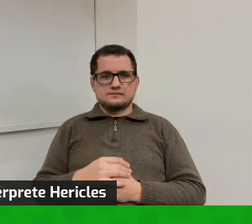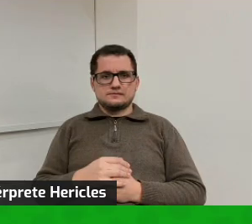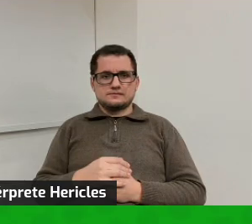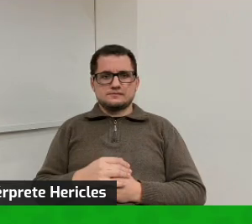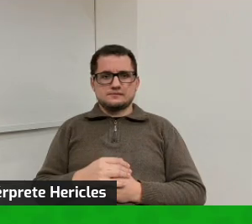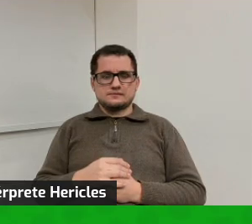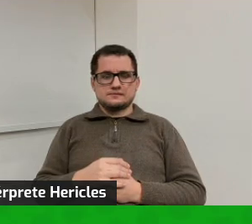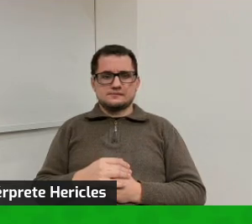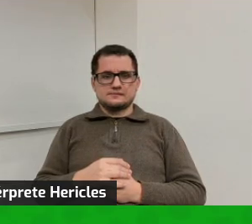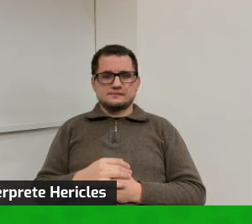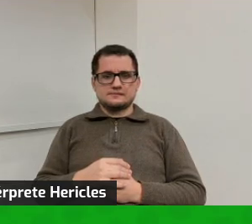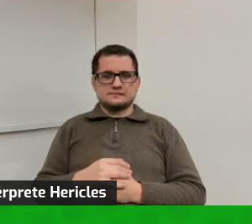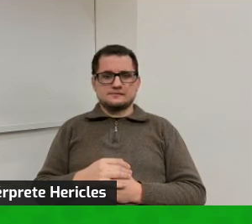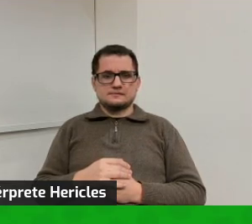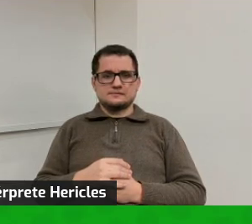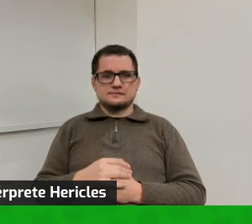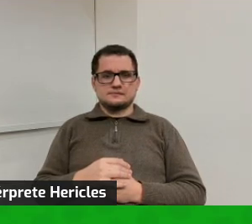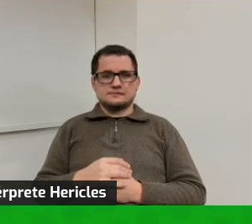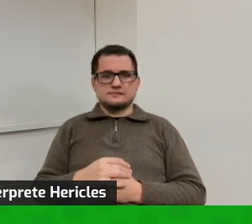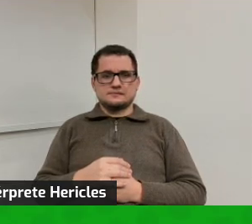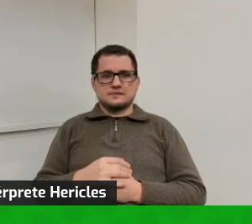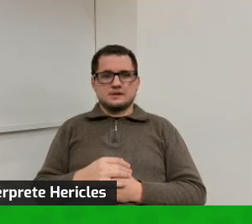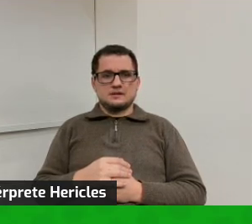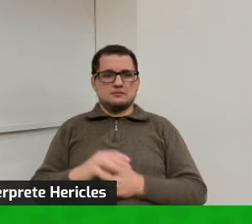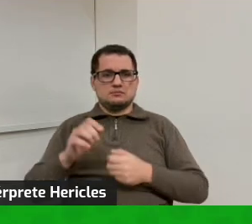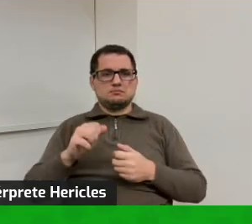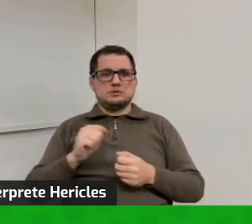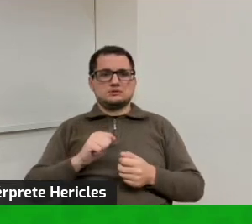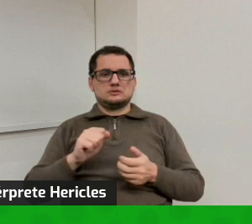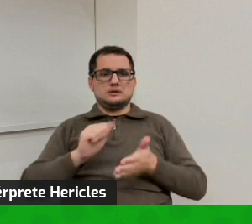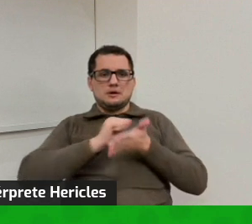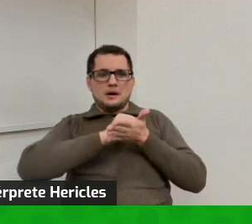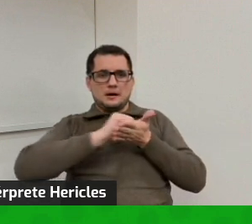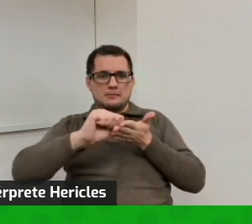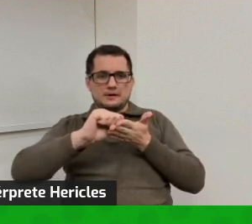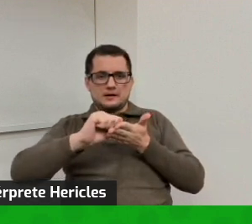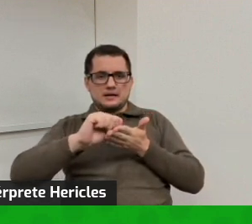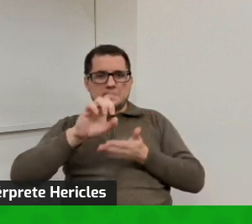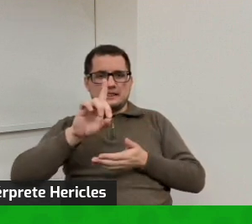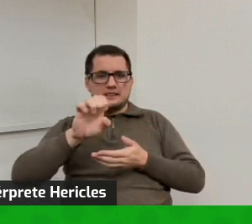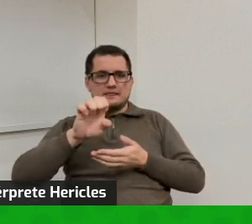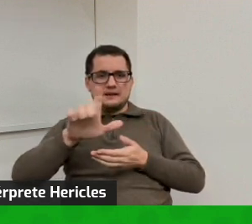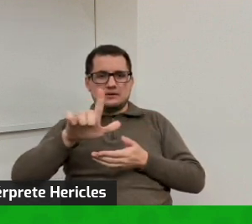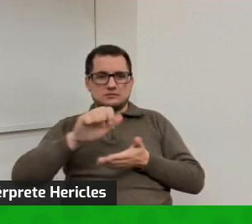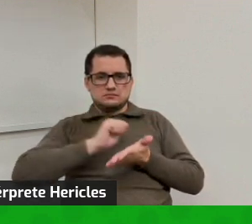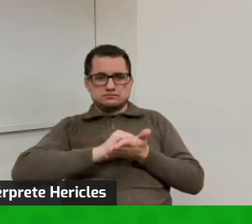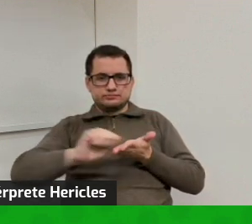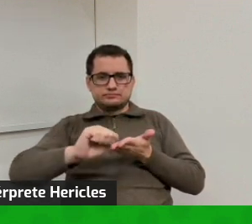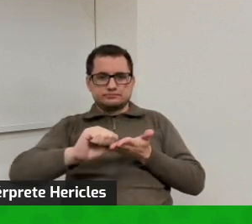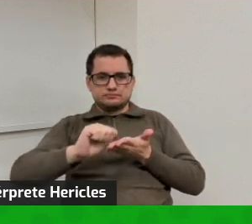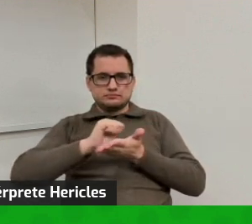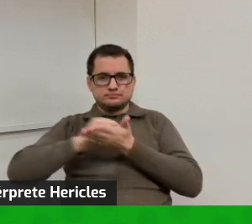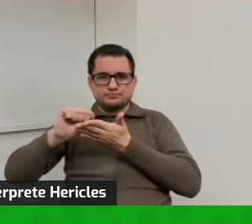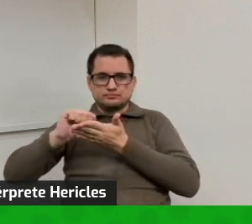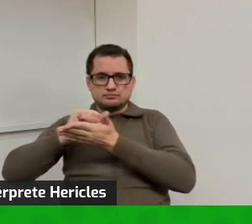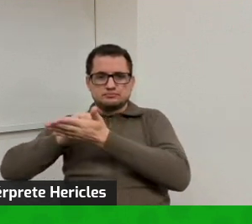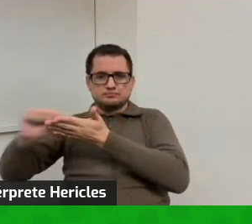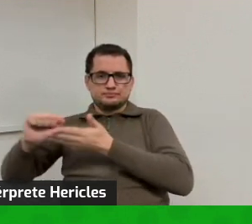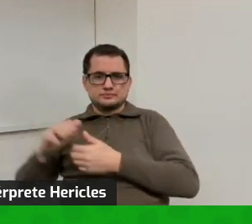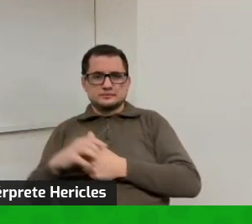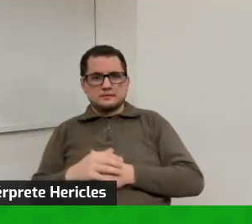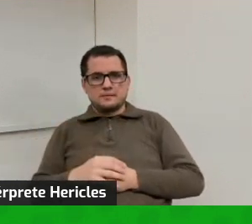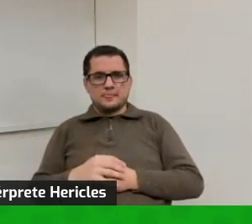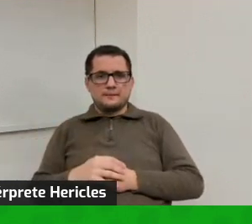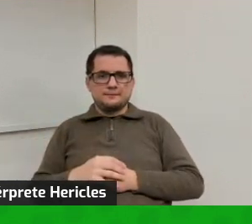espaçamentos. Beleza. E para apagar, a gente pode usar aquela questão do del. Então, vem aqui, del. Já limpei